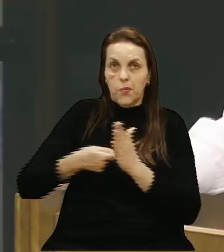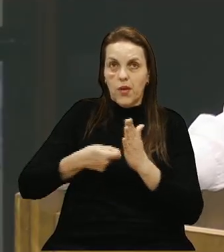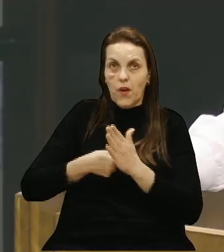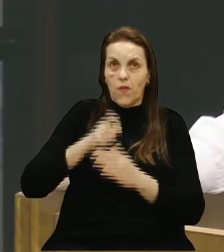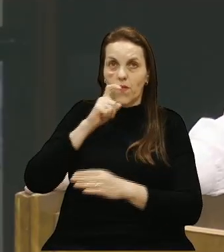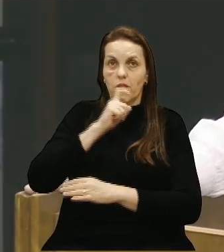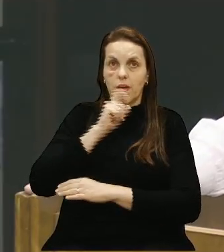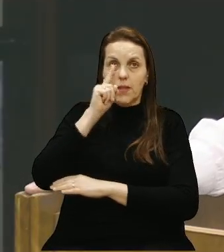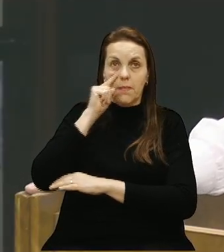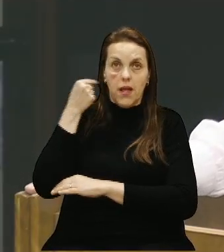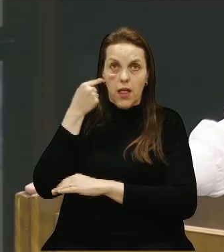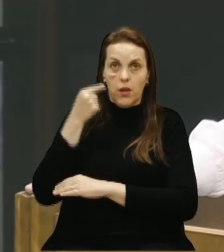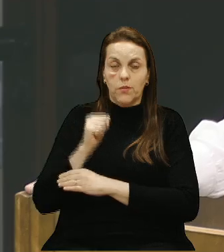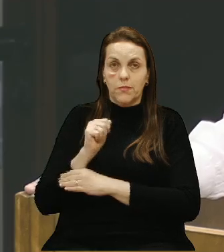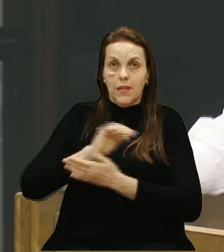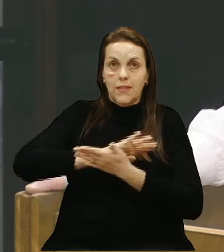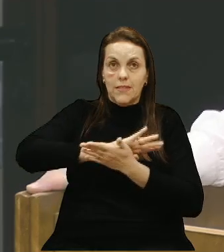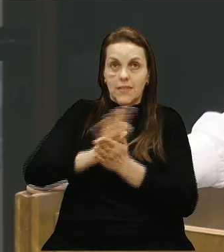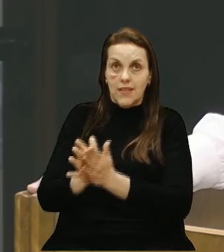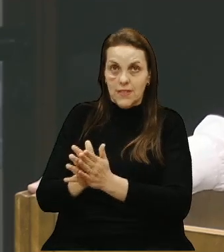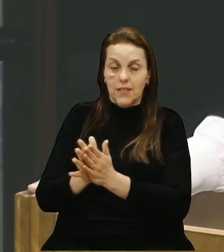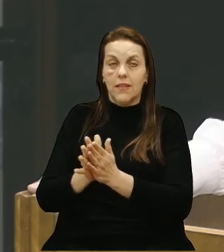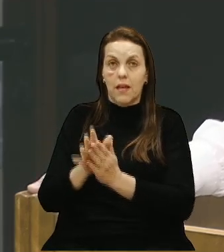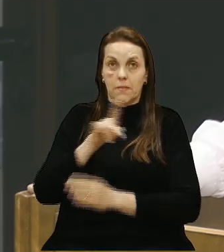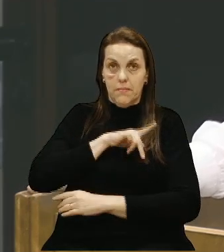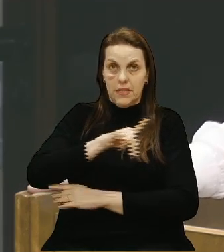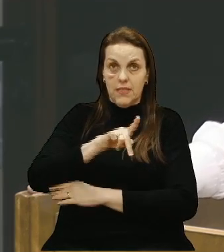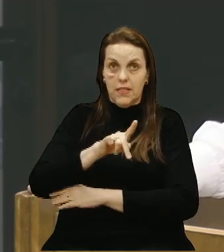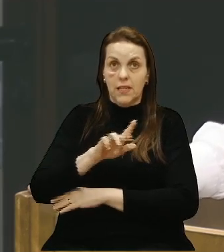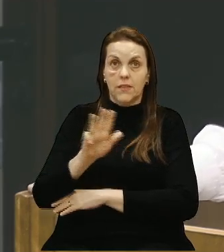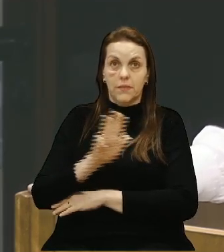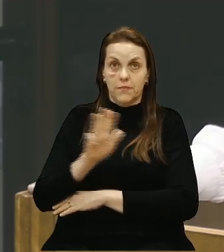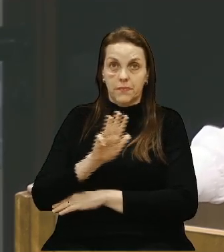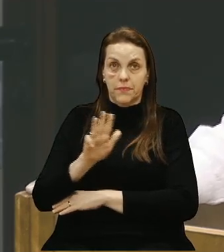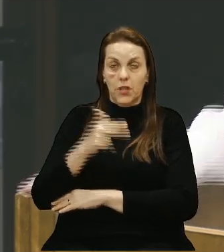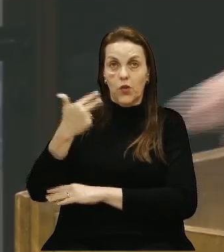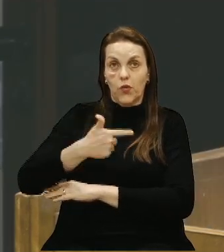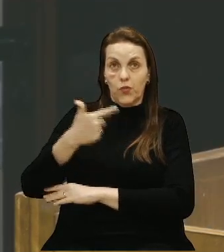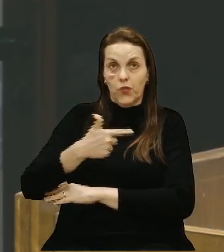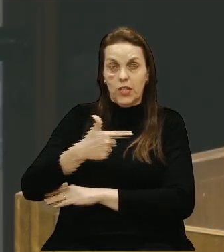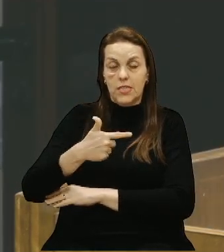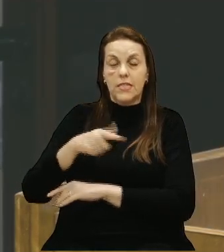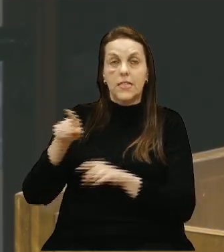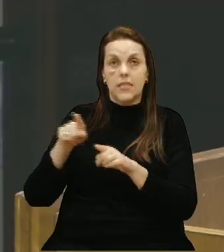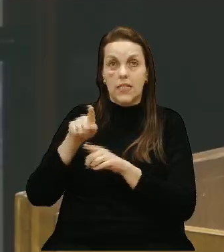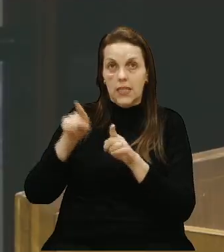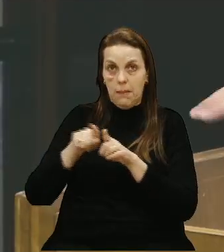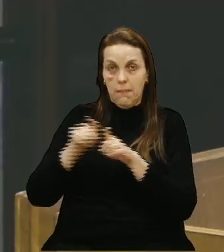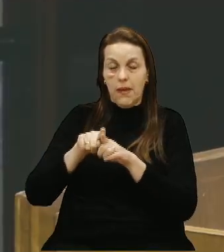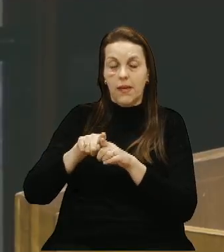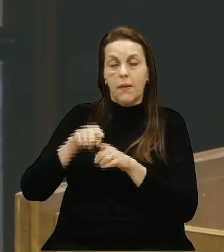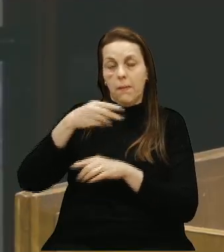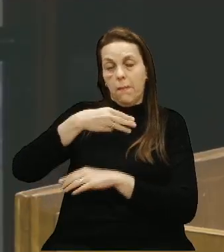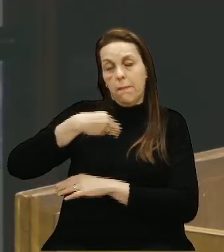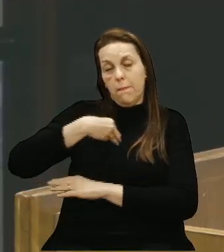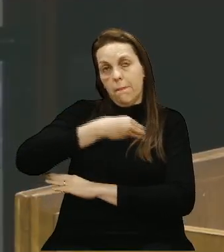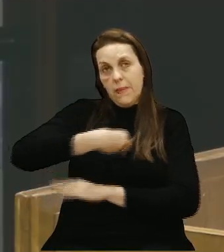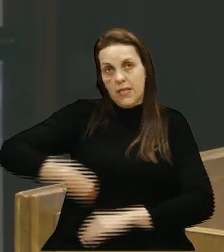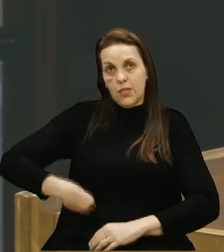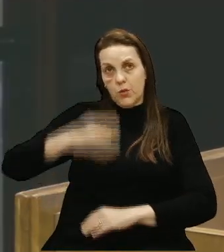Amarelo para assassinar o presidente da República e o vice-presidente e o ministro Alexandre de Moraes.